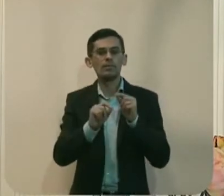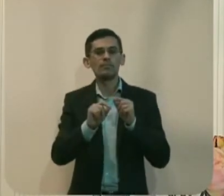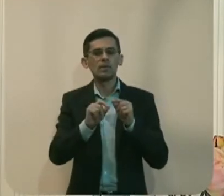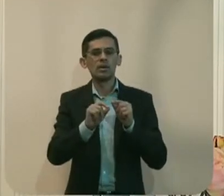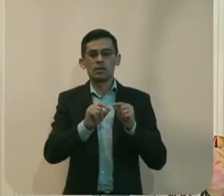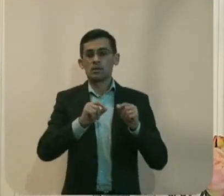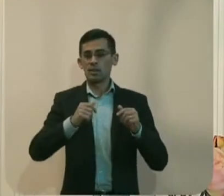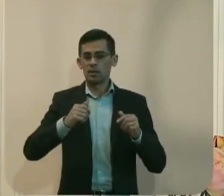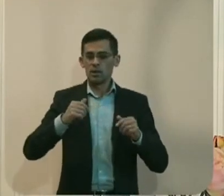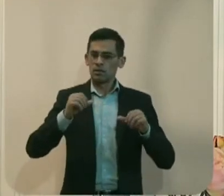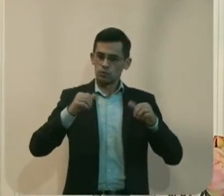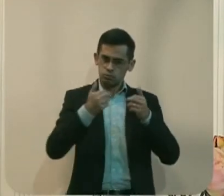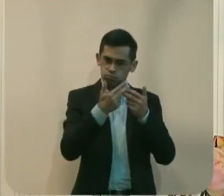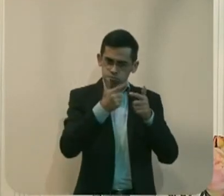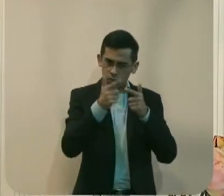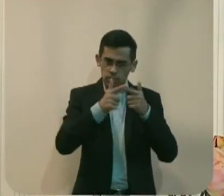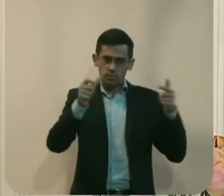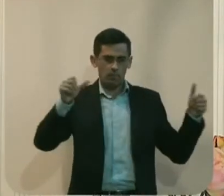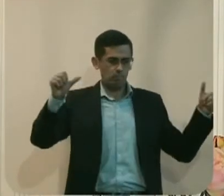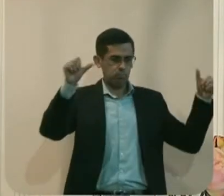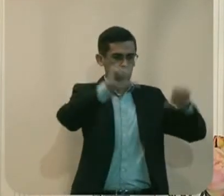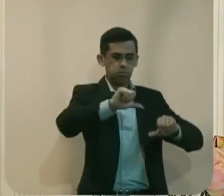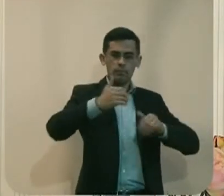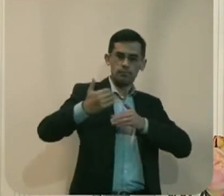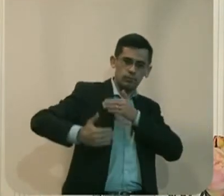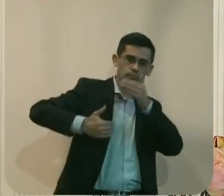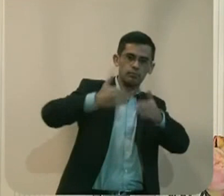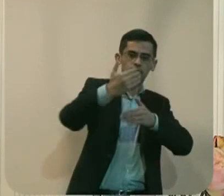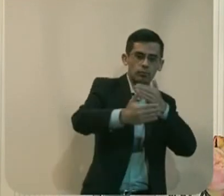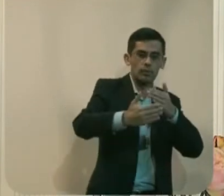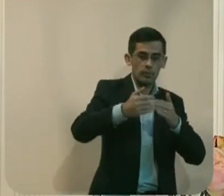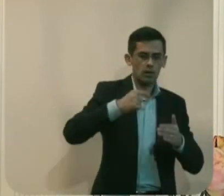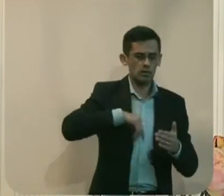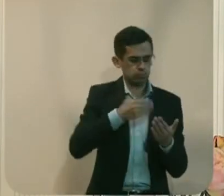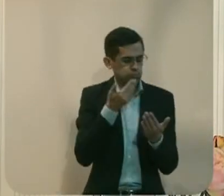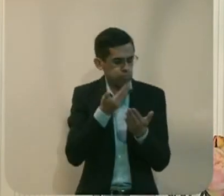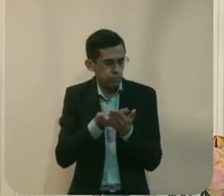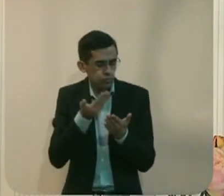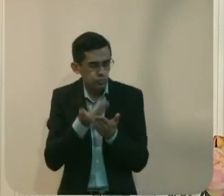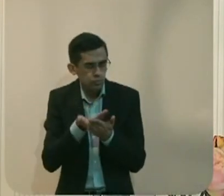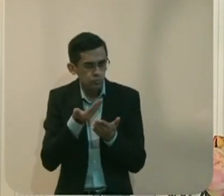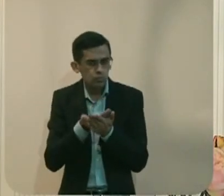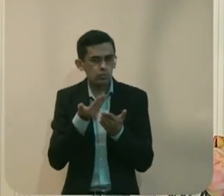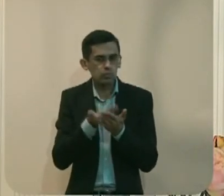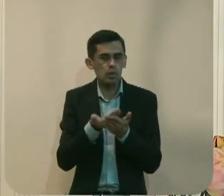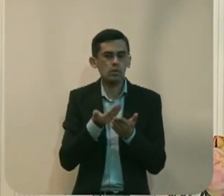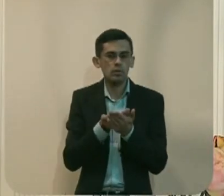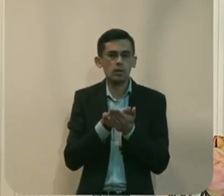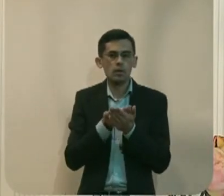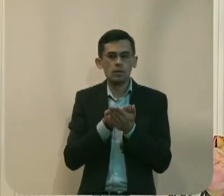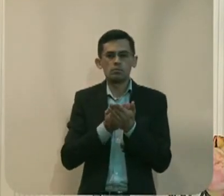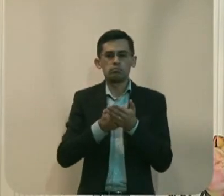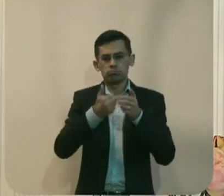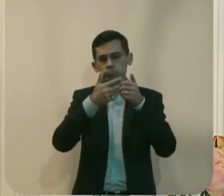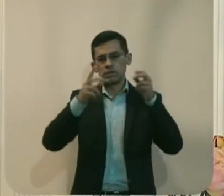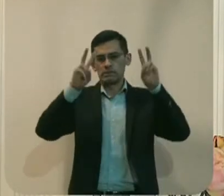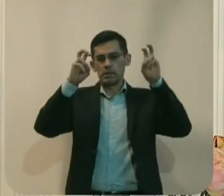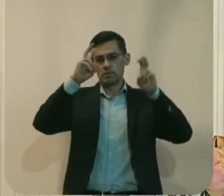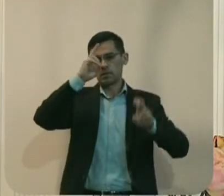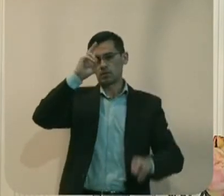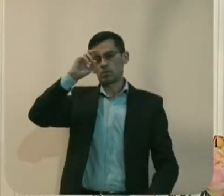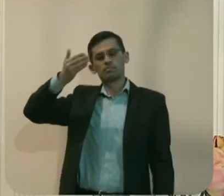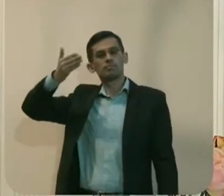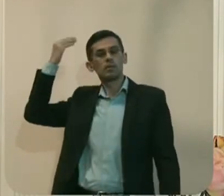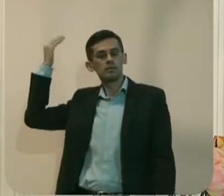da desgraça continue. Quando eu estava estudando ali uma questão da história do